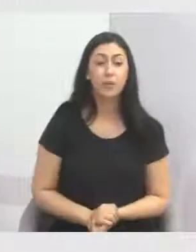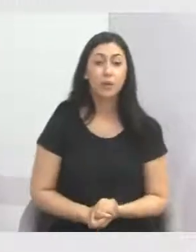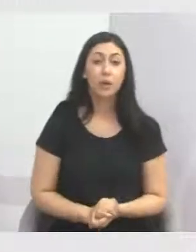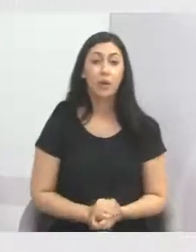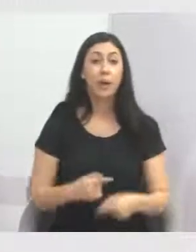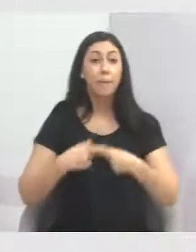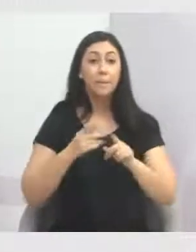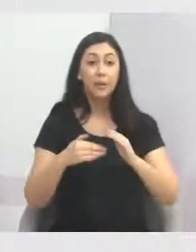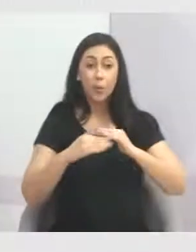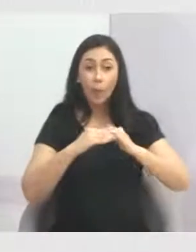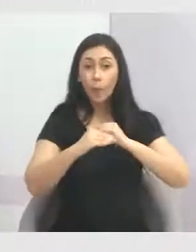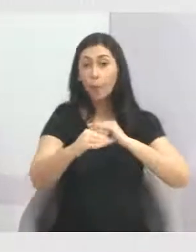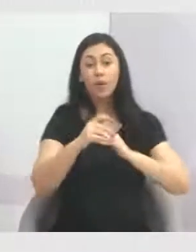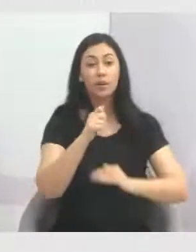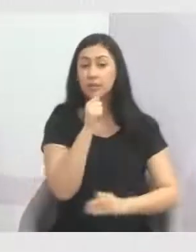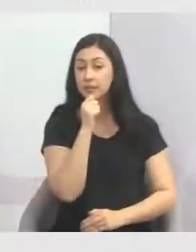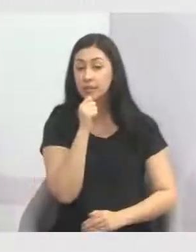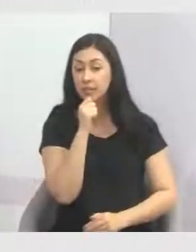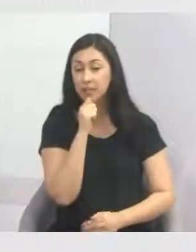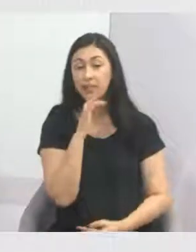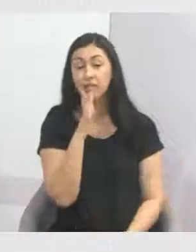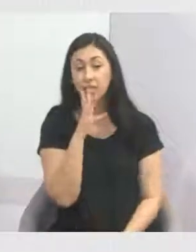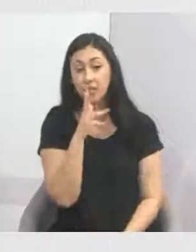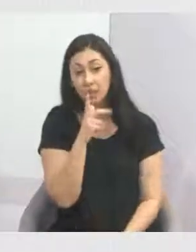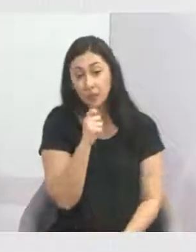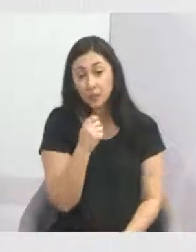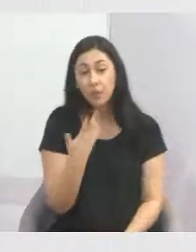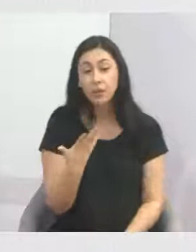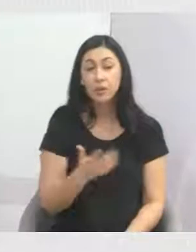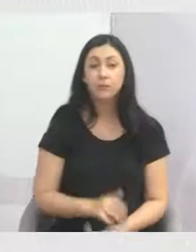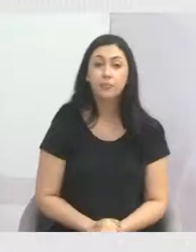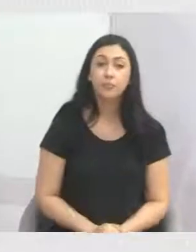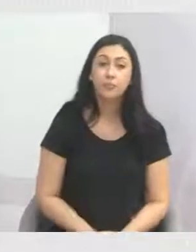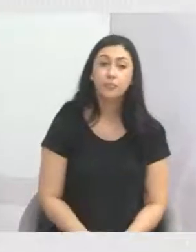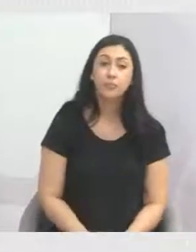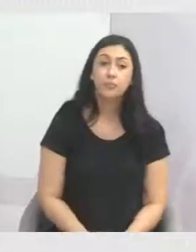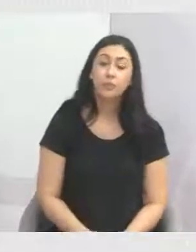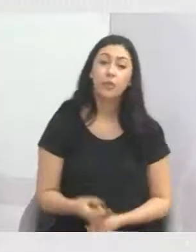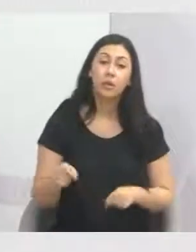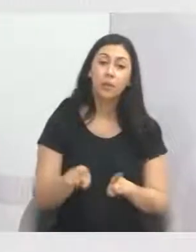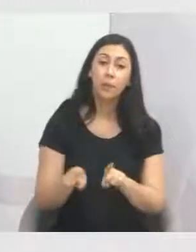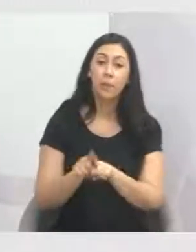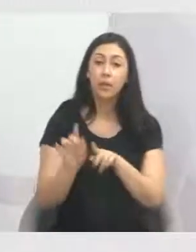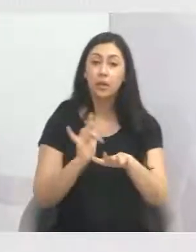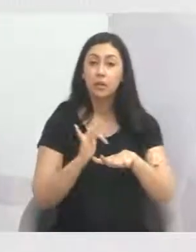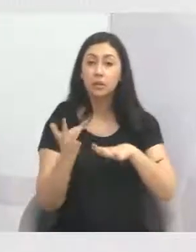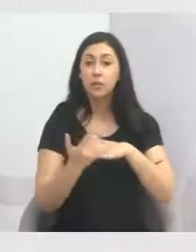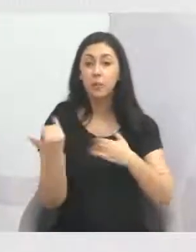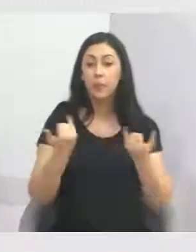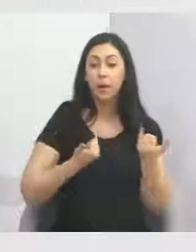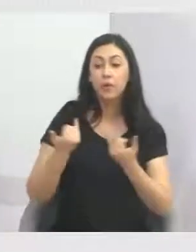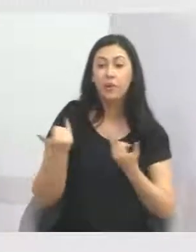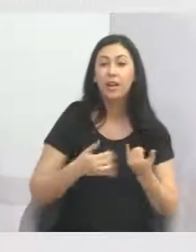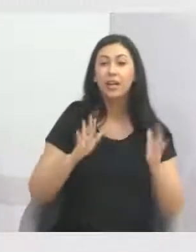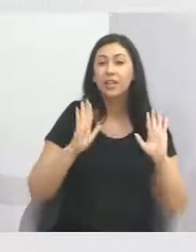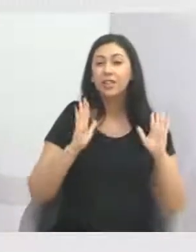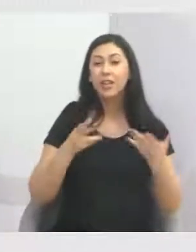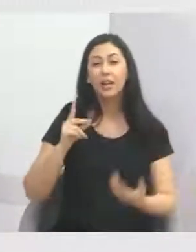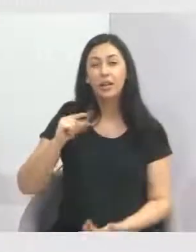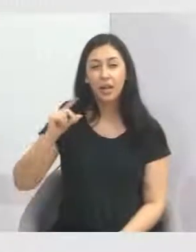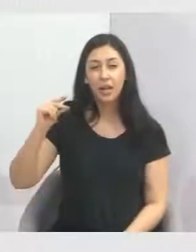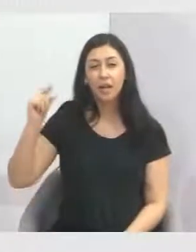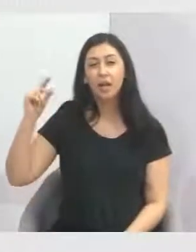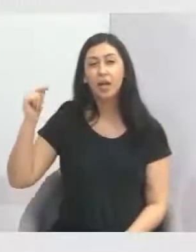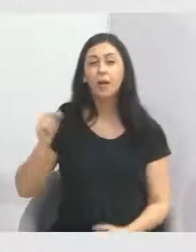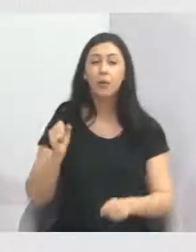pedra, mas não põe o asfalto. Às vezes demora. Eu recebi aqui na rede social... que já tem tempos que o SAI fez